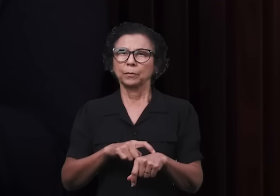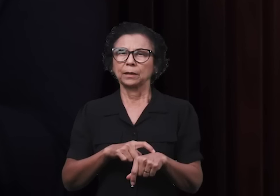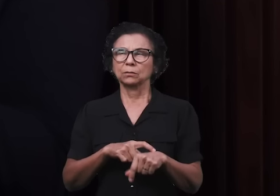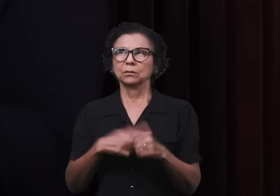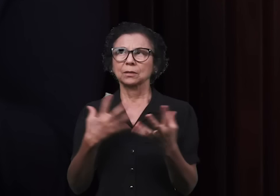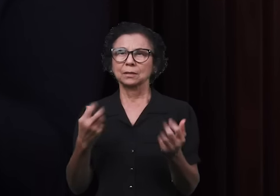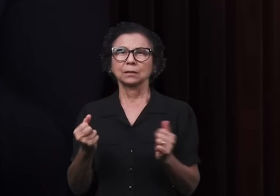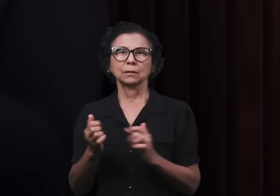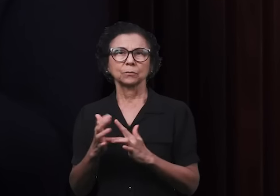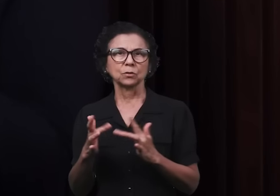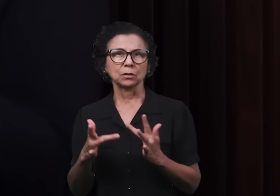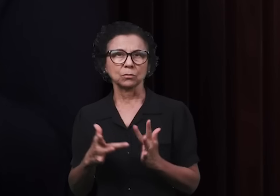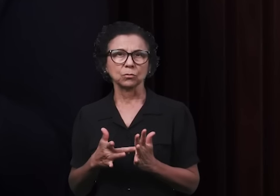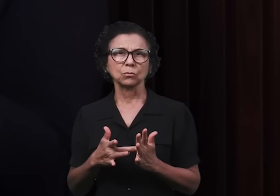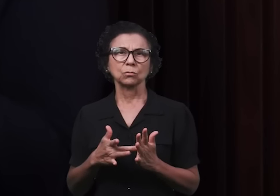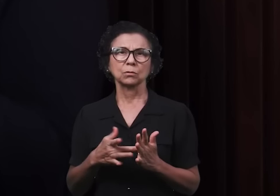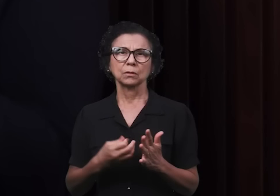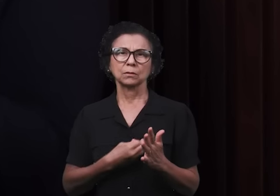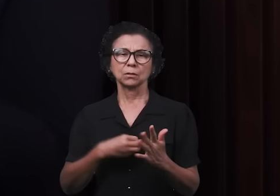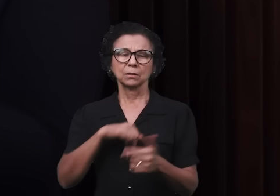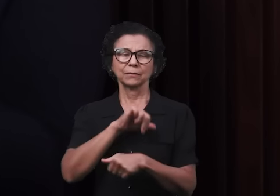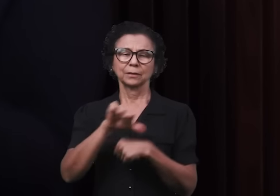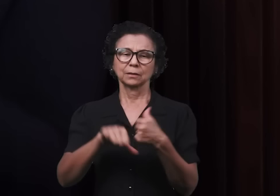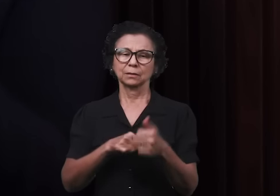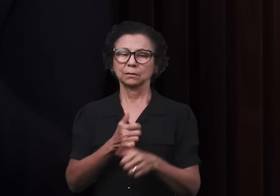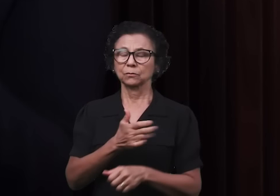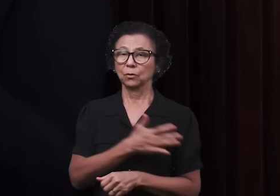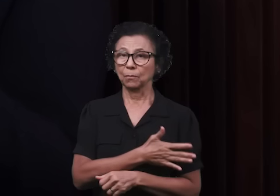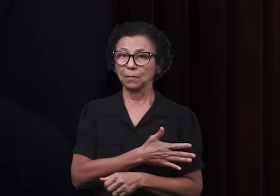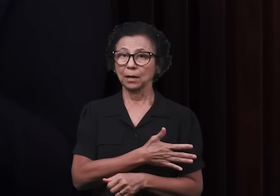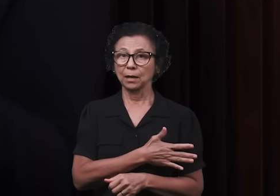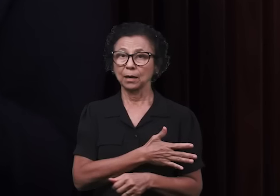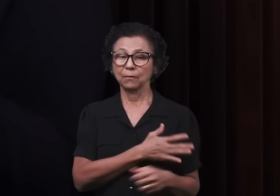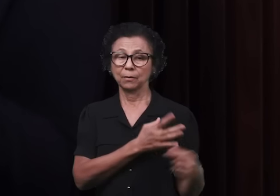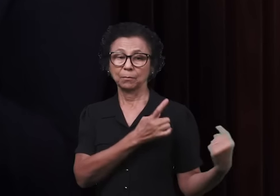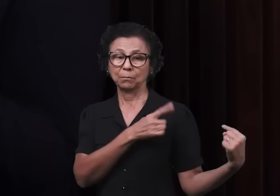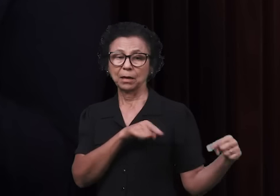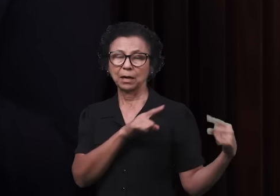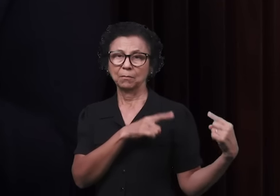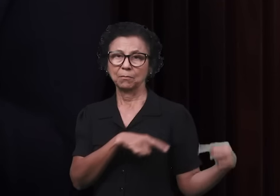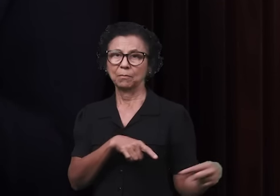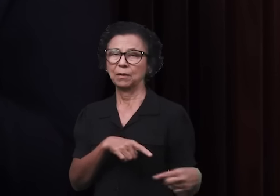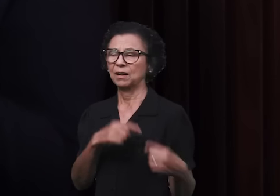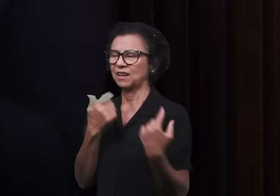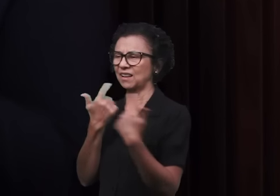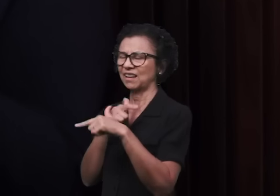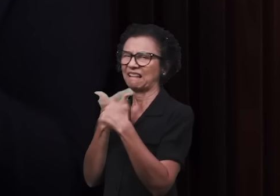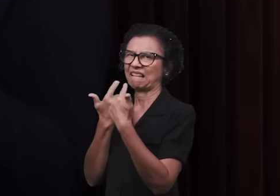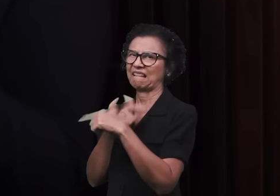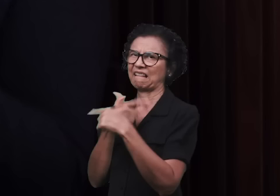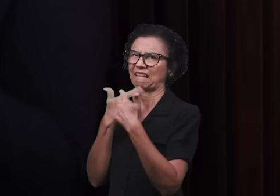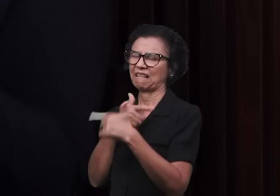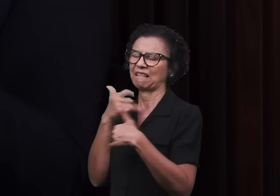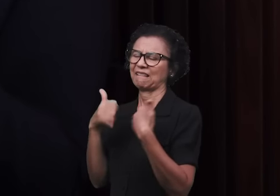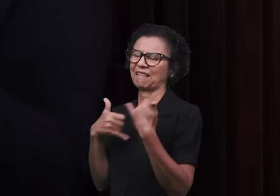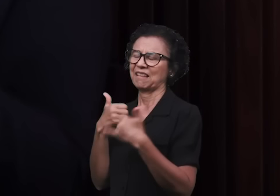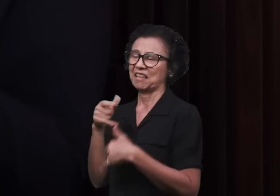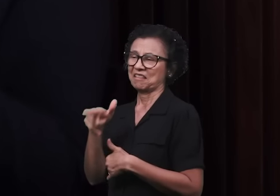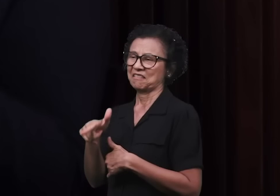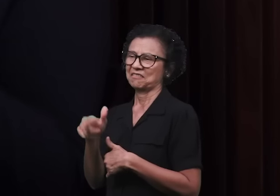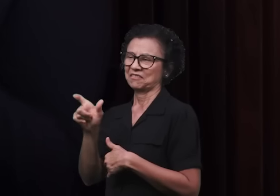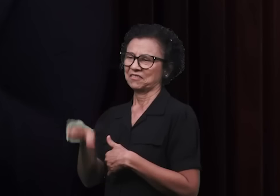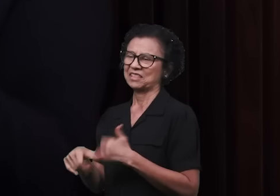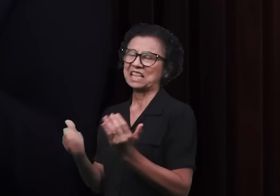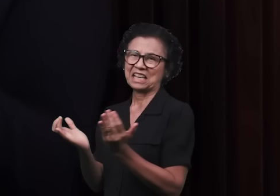ao Senhor, aceitamos o chamado, as oposições se levantam e até mesmo acusações, chacotas, brincadeiras,